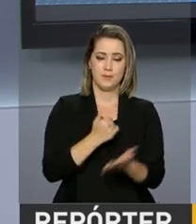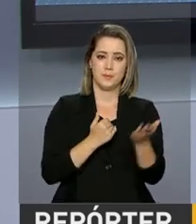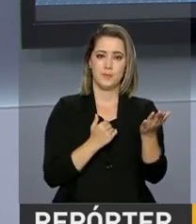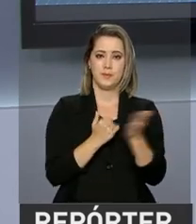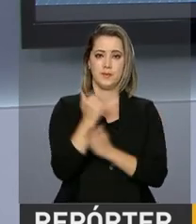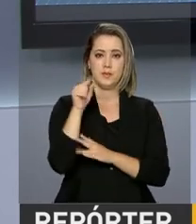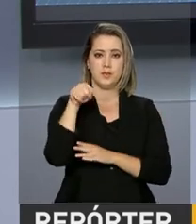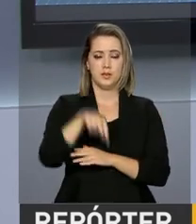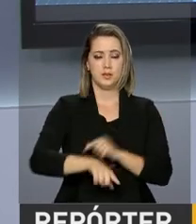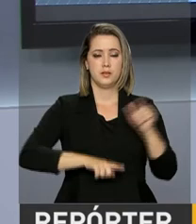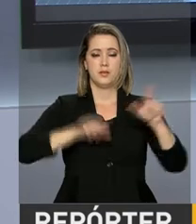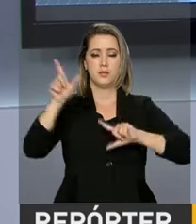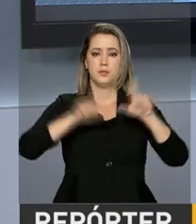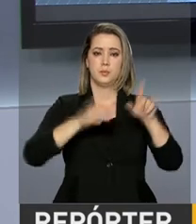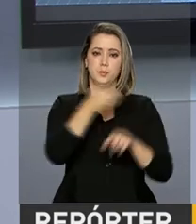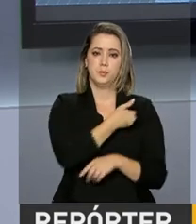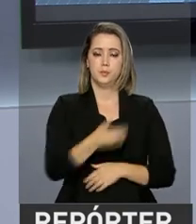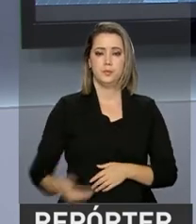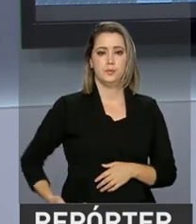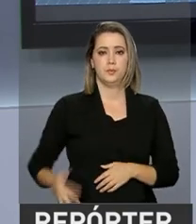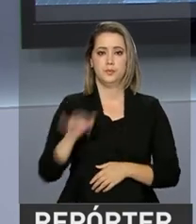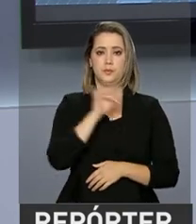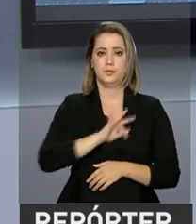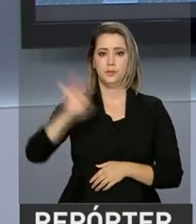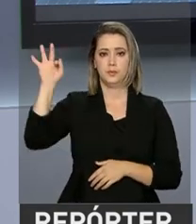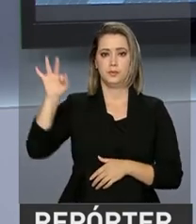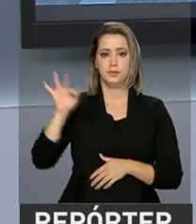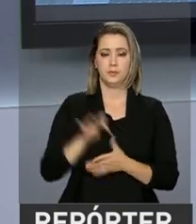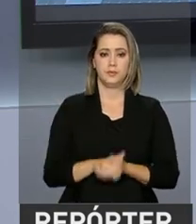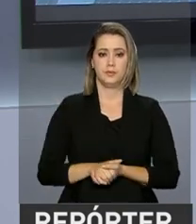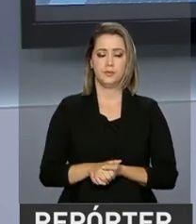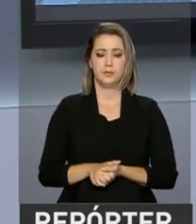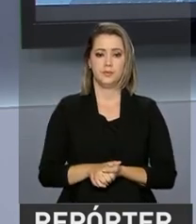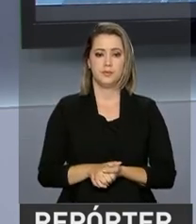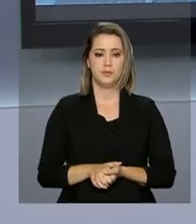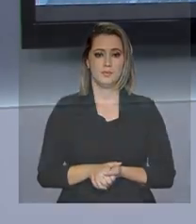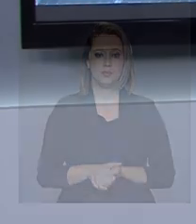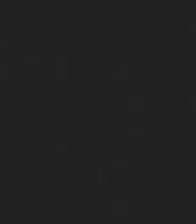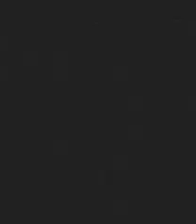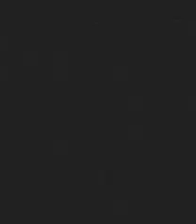você e continue com a gente aqui na nbr a tv do governo federal